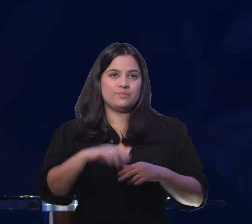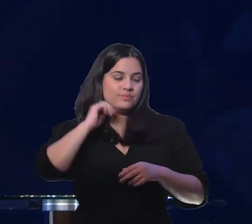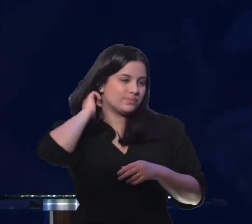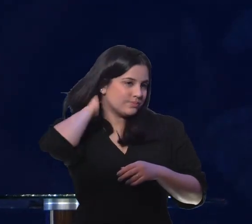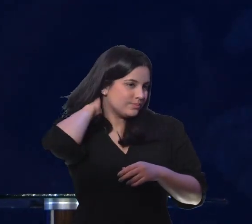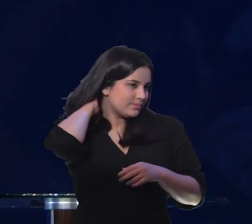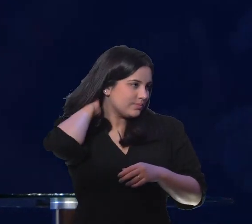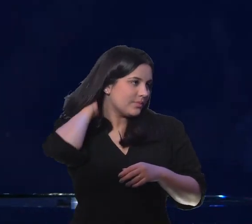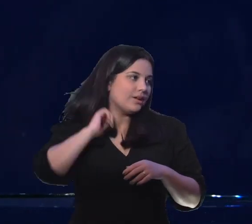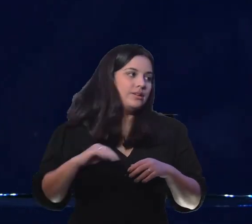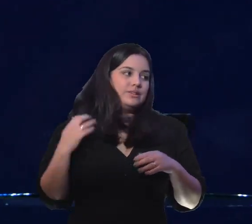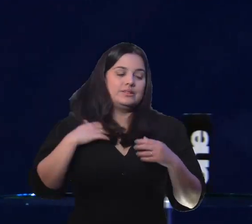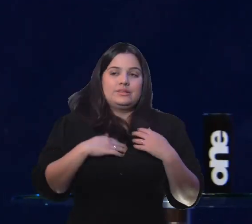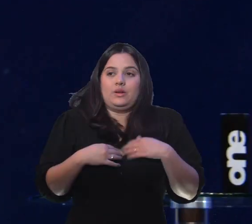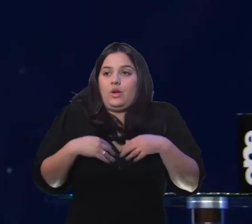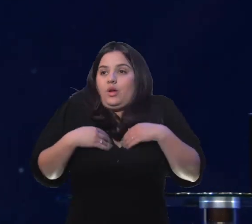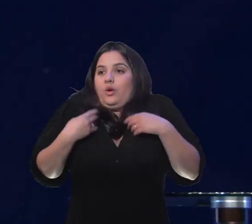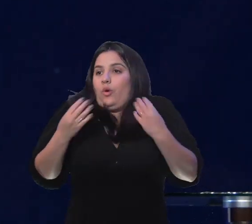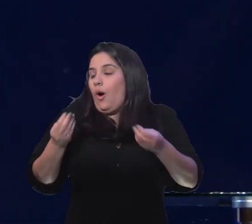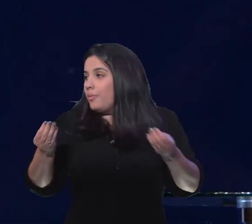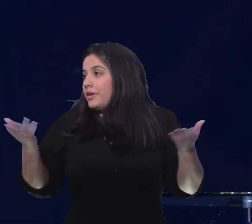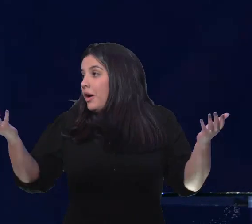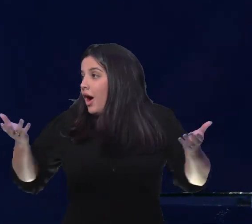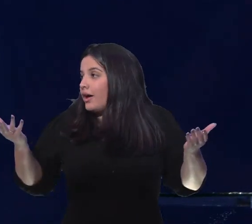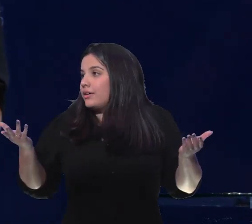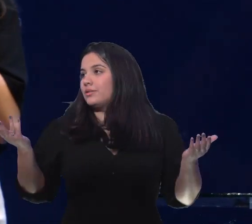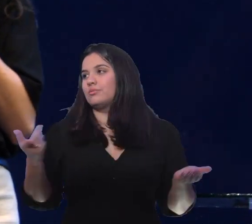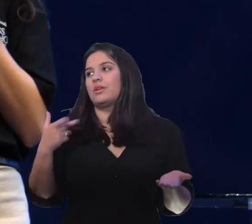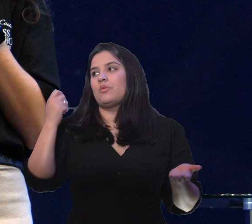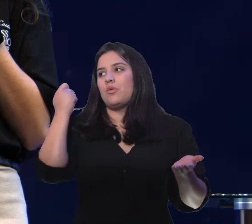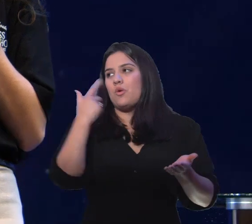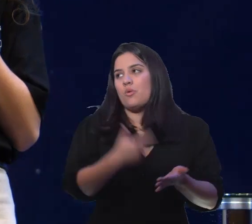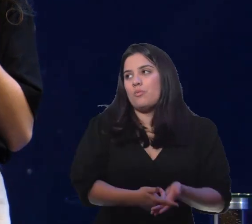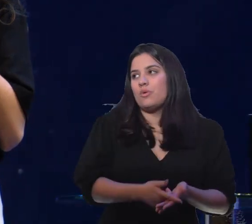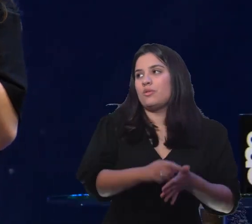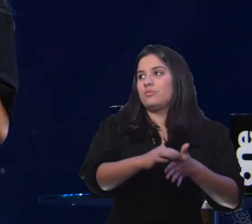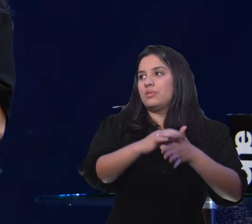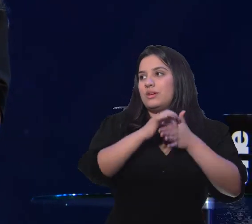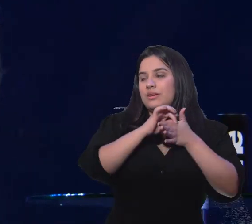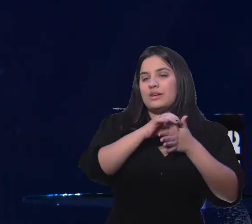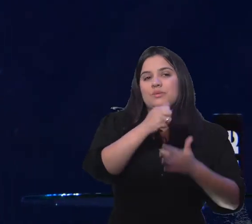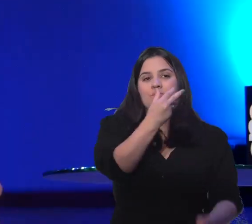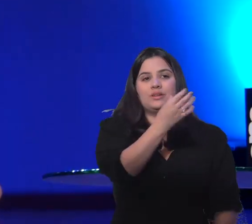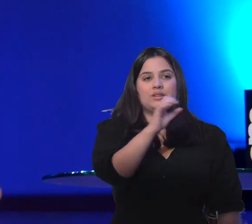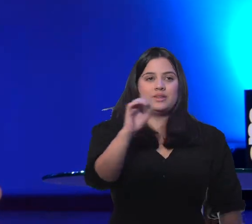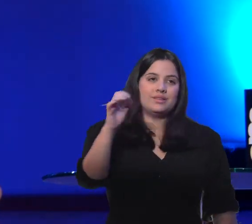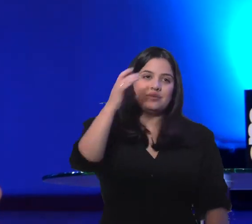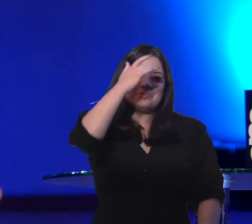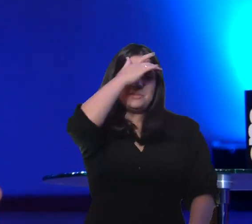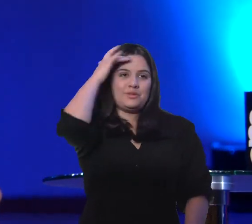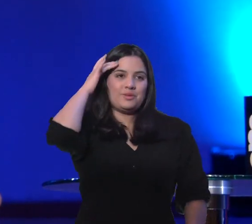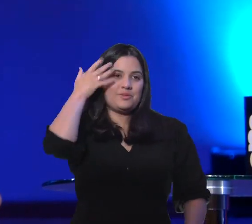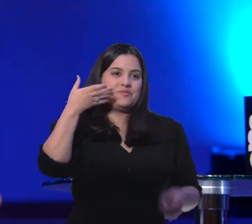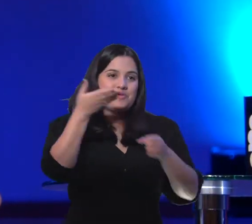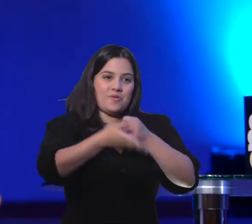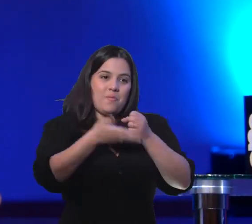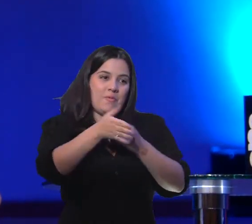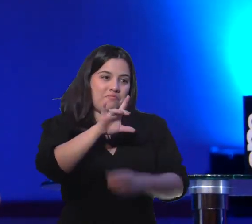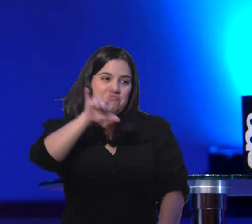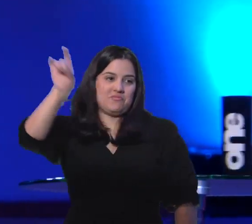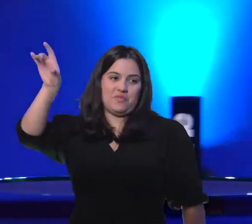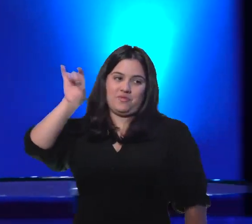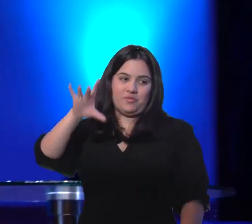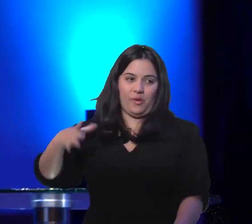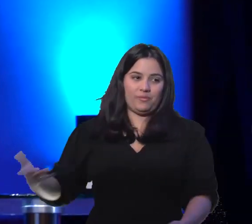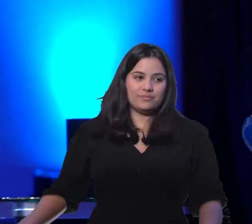Deus, né? Bora aí então, né? Aí ele comprou a carne para 70 pessoas, baseado no que Deus tinha falado, nenhuma base na realidade, porque só tinha